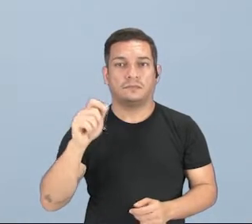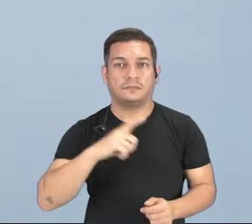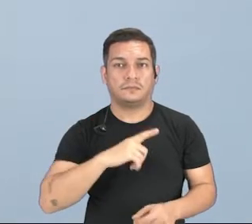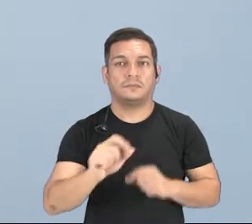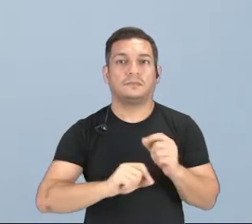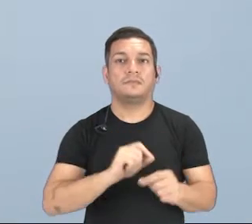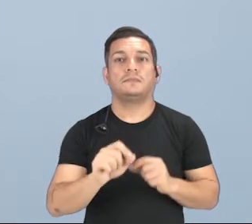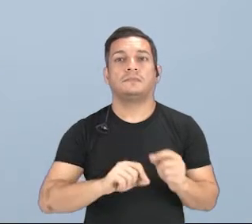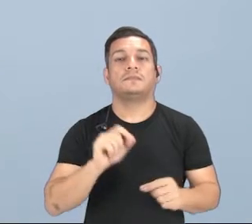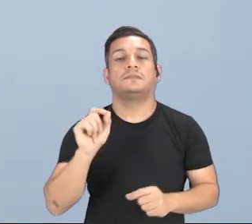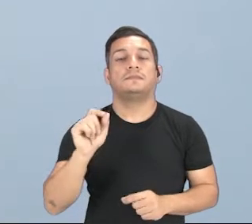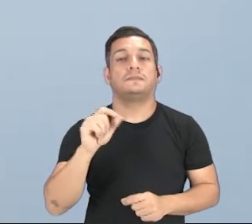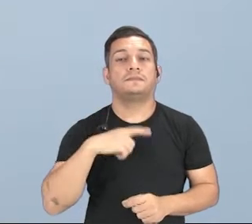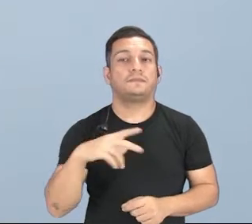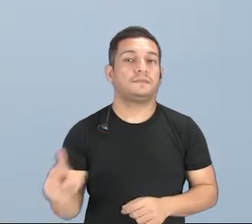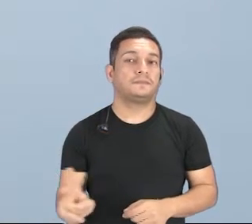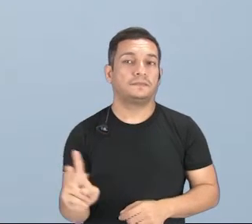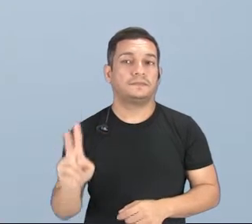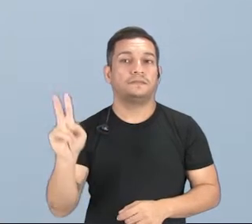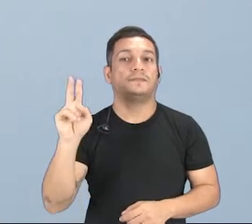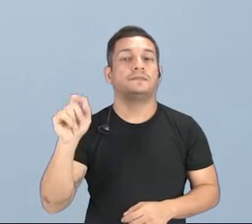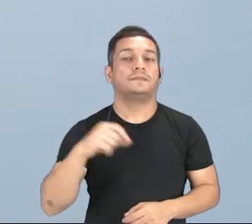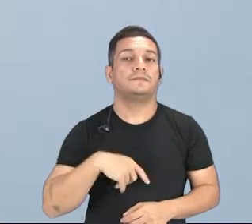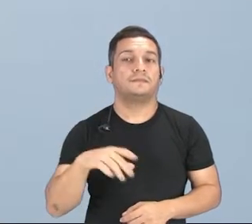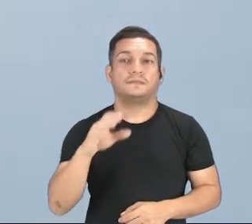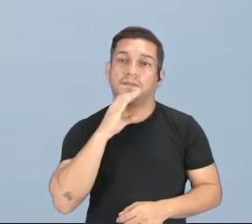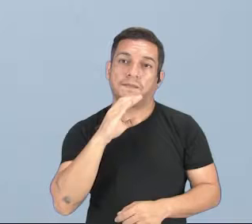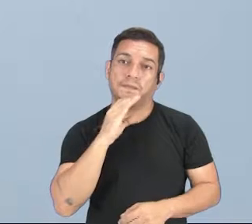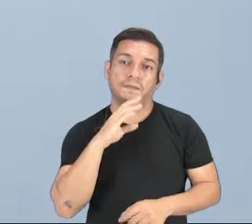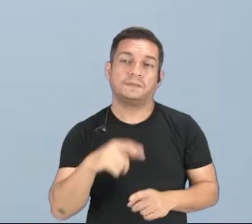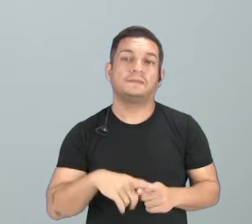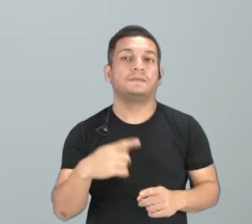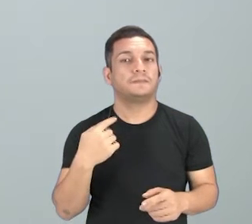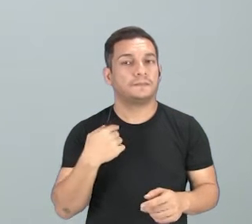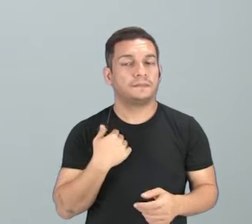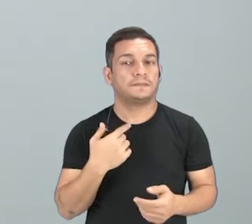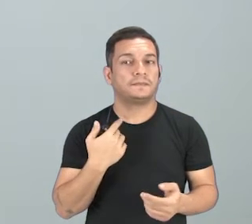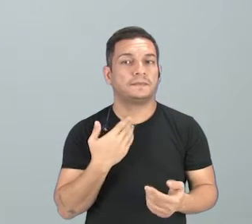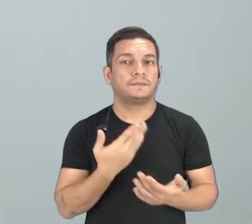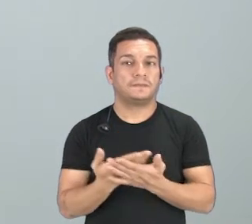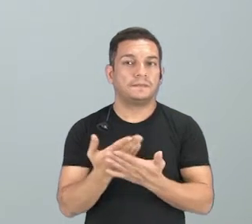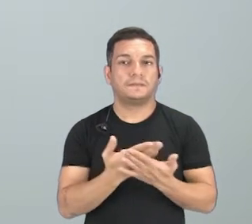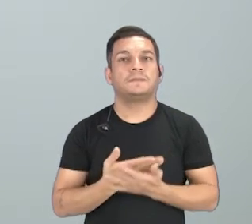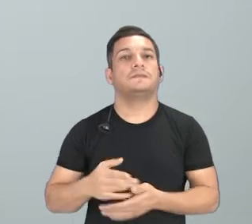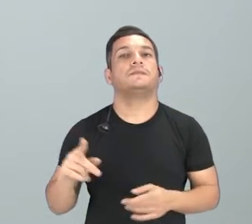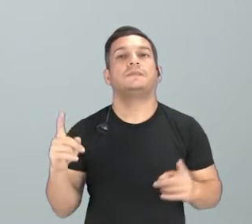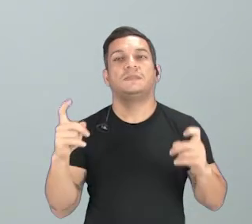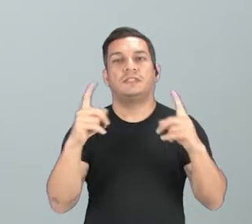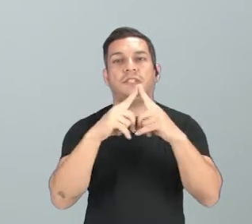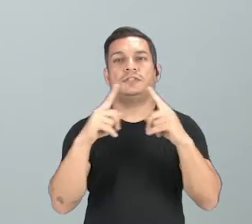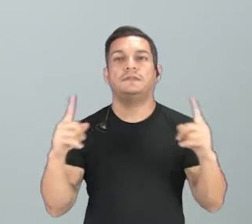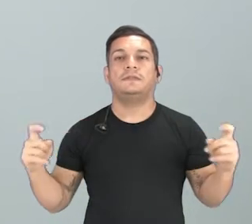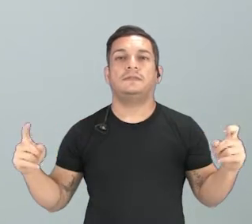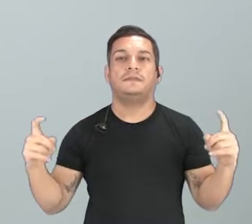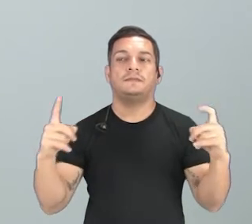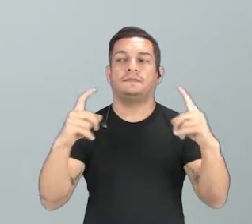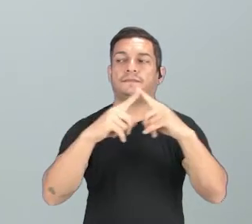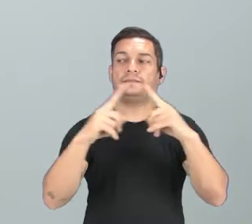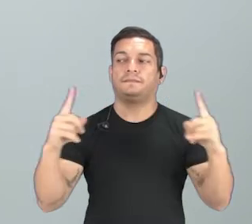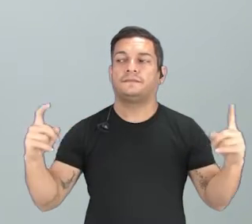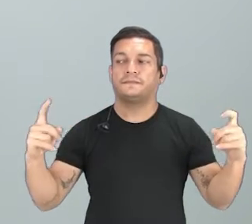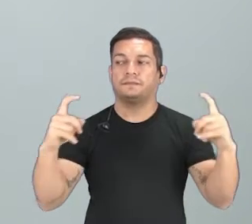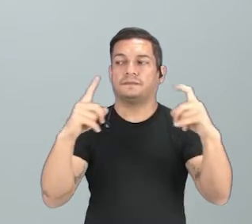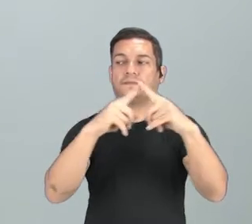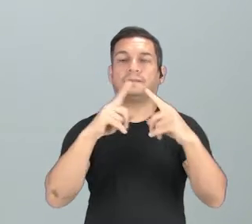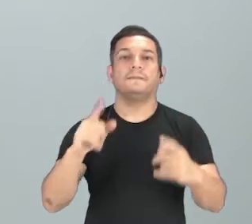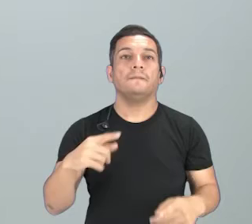ter aí um valor cognitivo, um valor de conhecimento científico. Bem, nós também